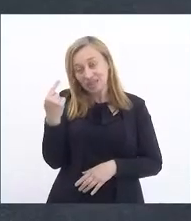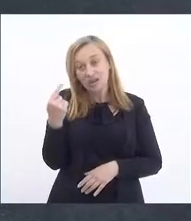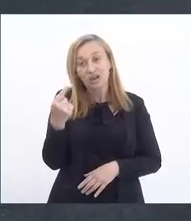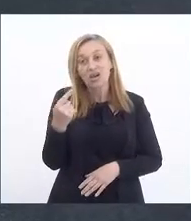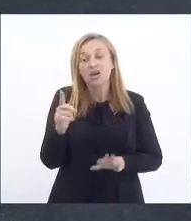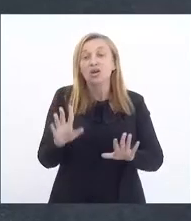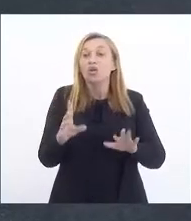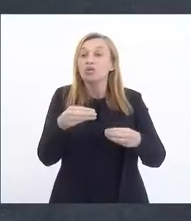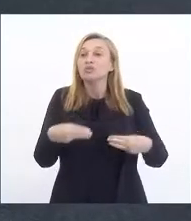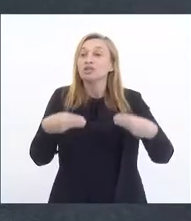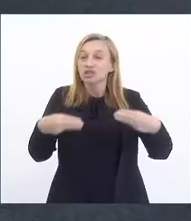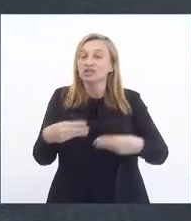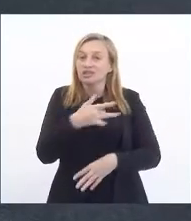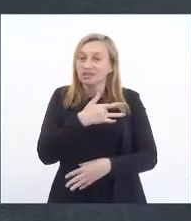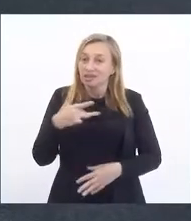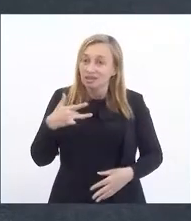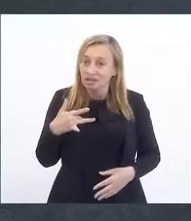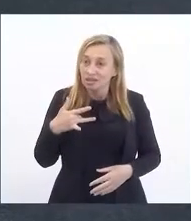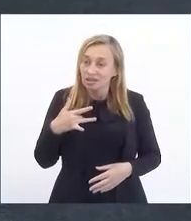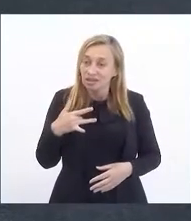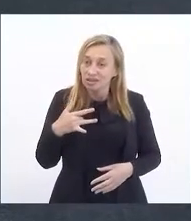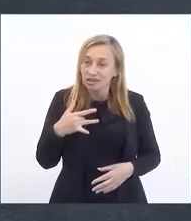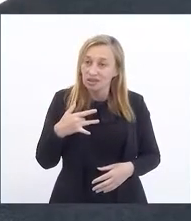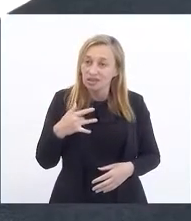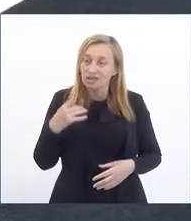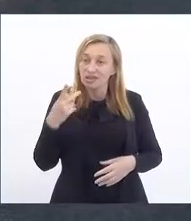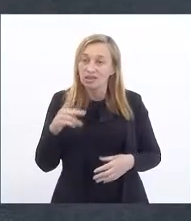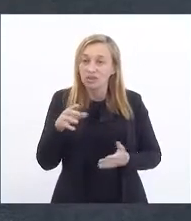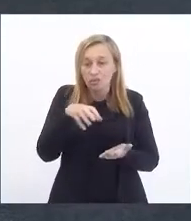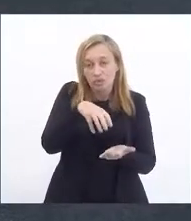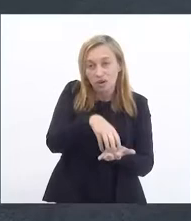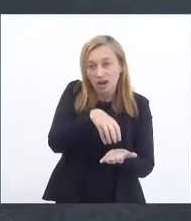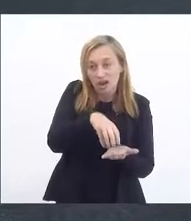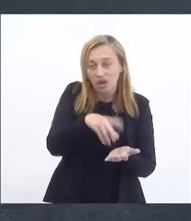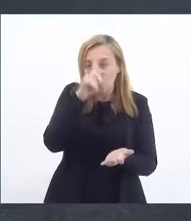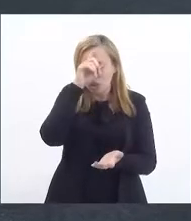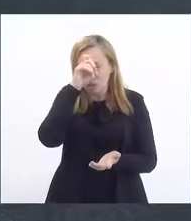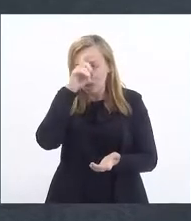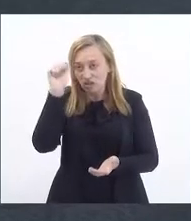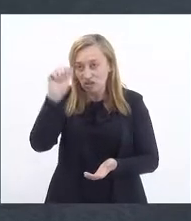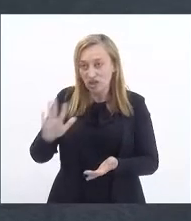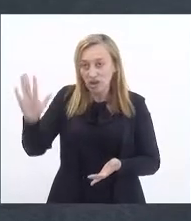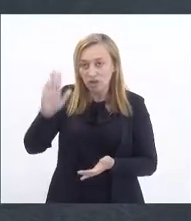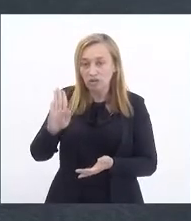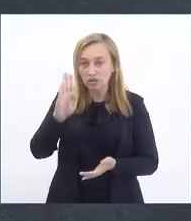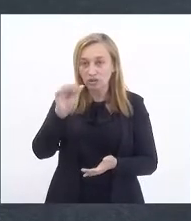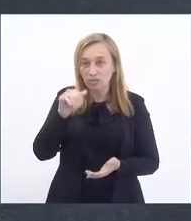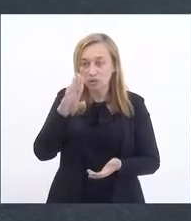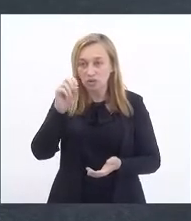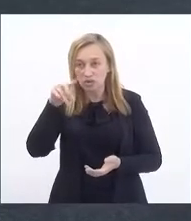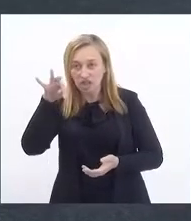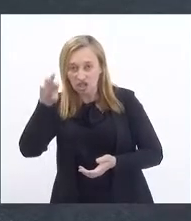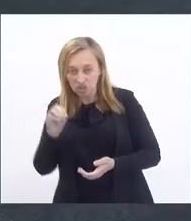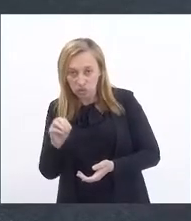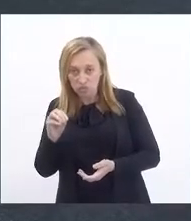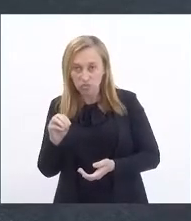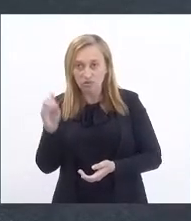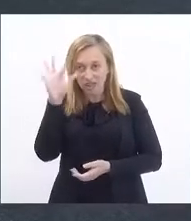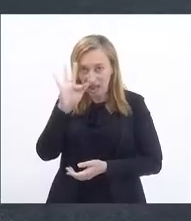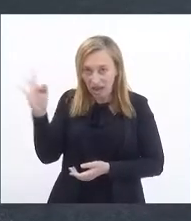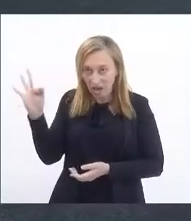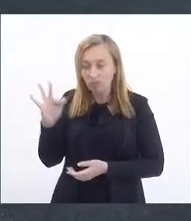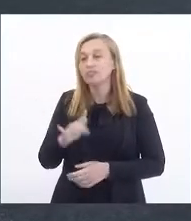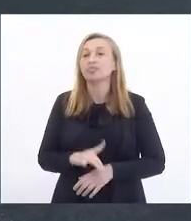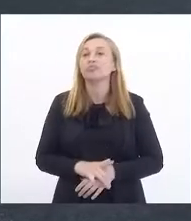ministério da saúde através da sua unidade que é o hospital geral de bom sucesso hospital federal de bom sucesso